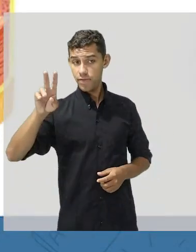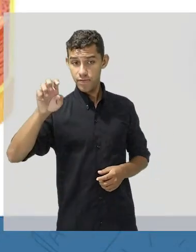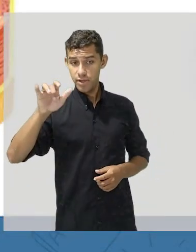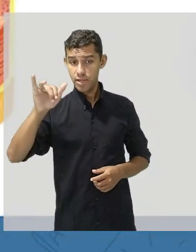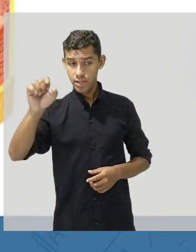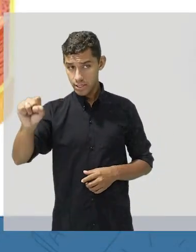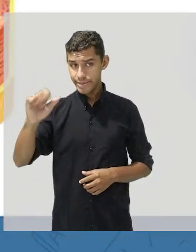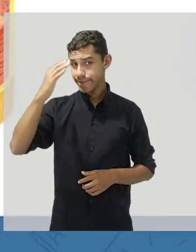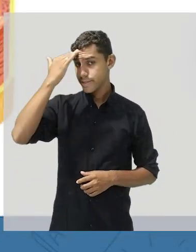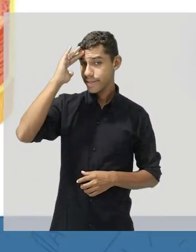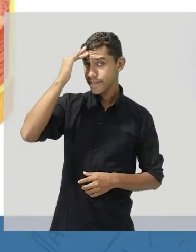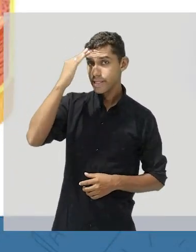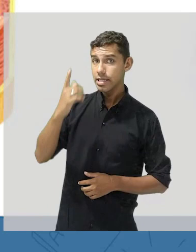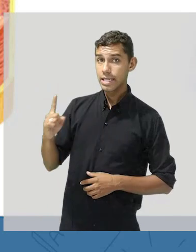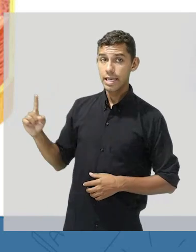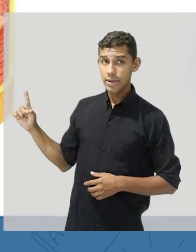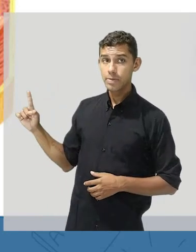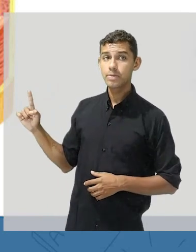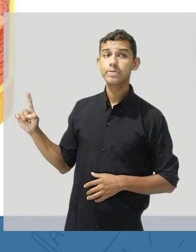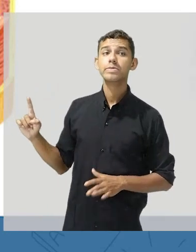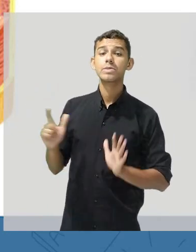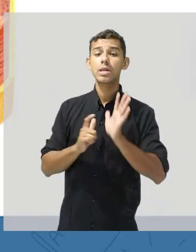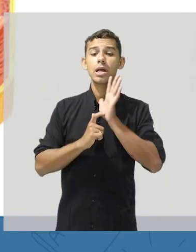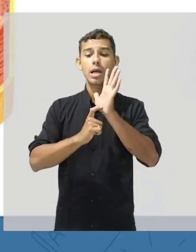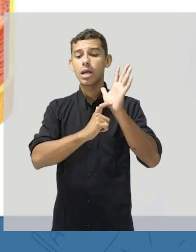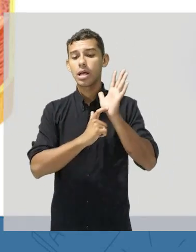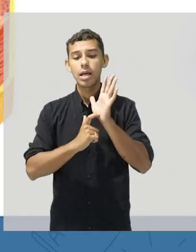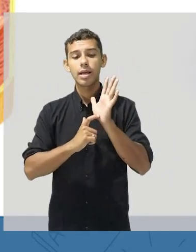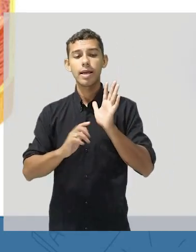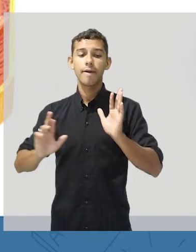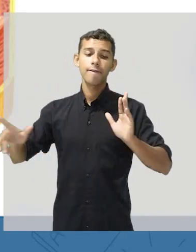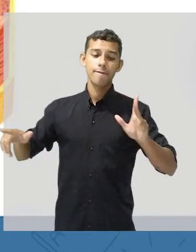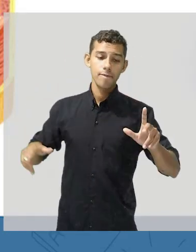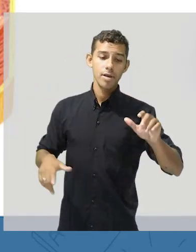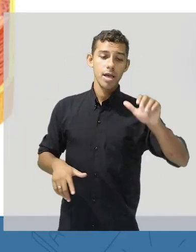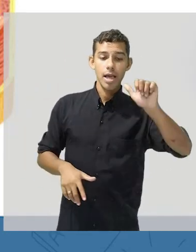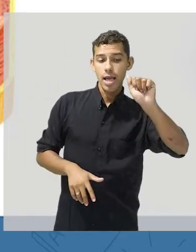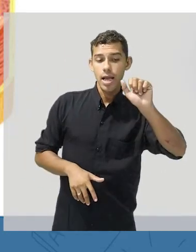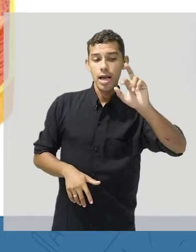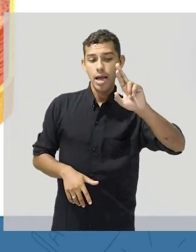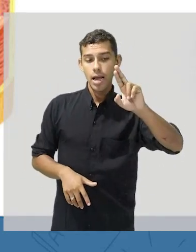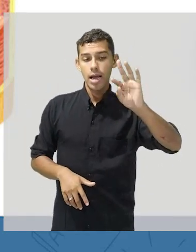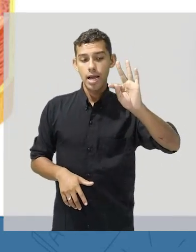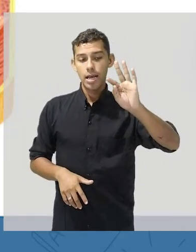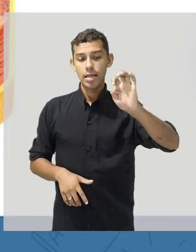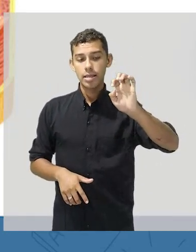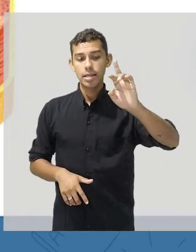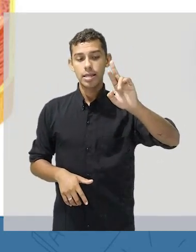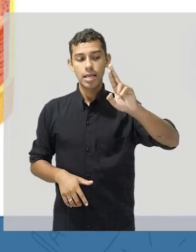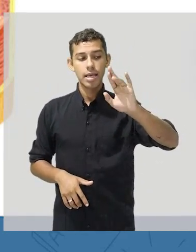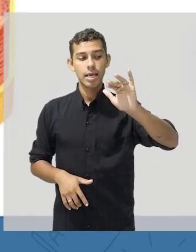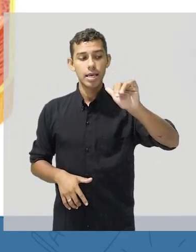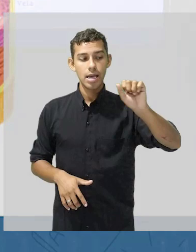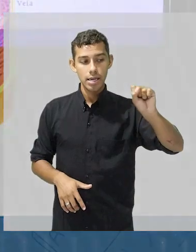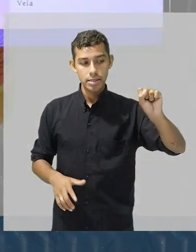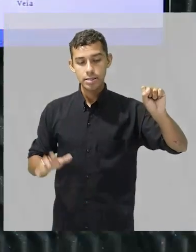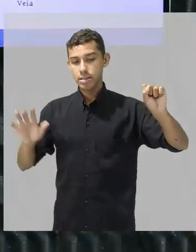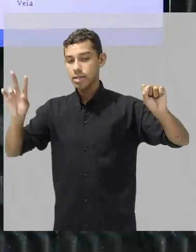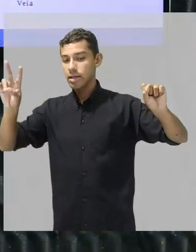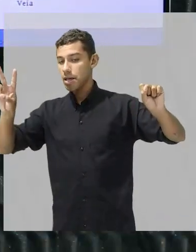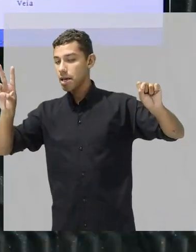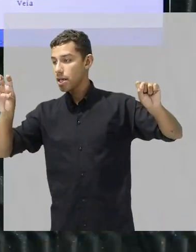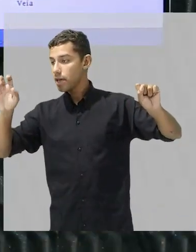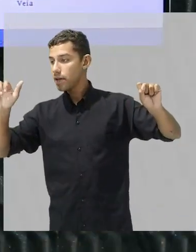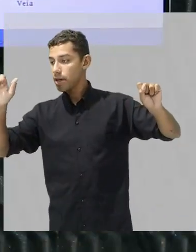veias. Então é interessante a gente apresentar aqui para vocês a diferença entre veias e artérias, tá? As veias